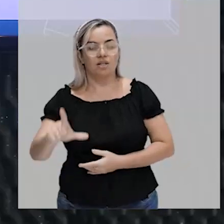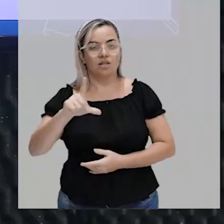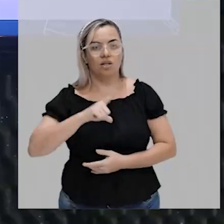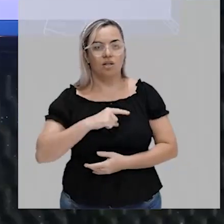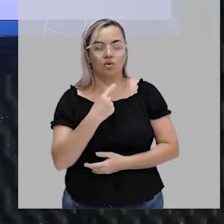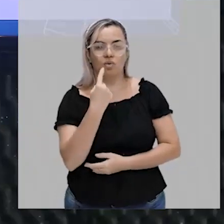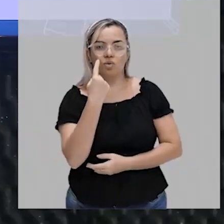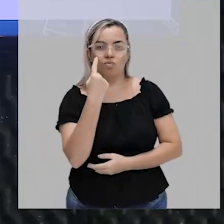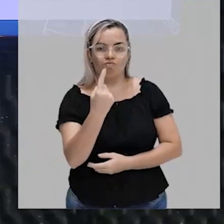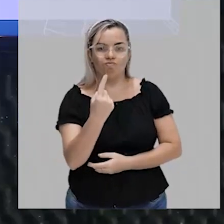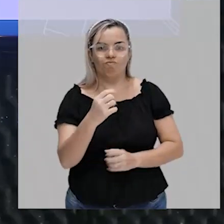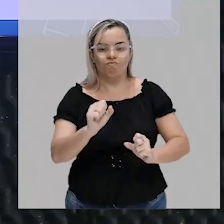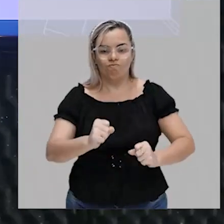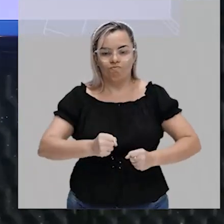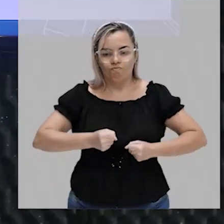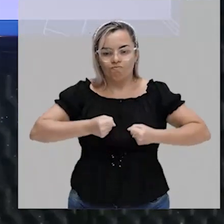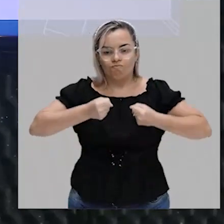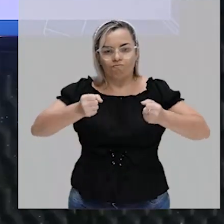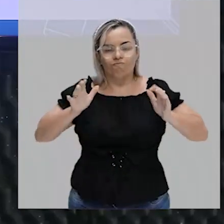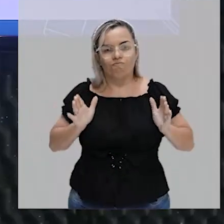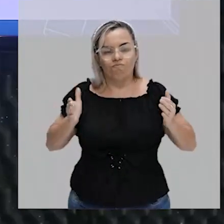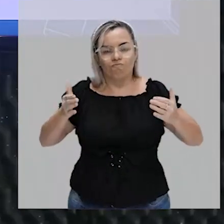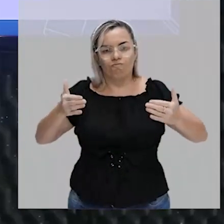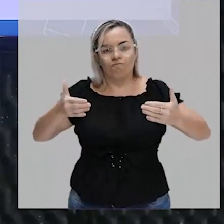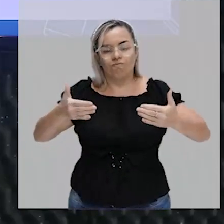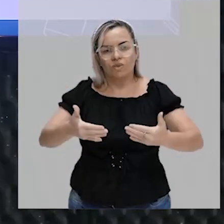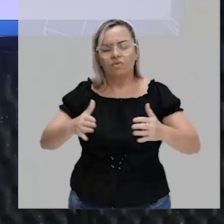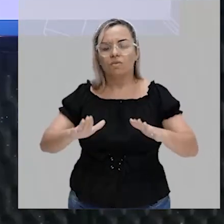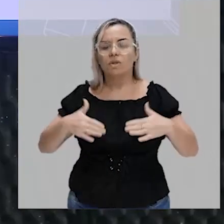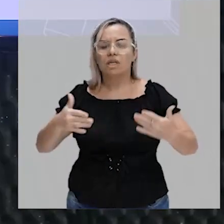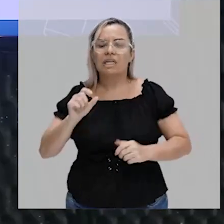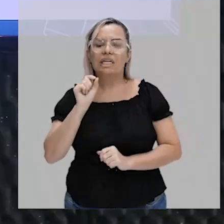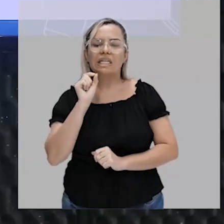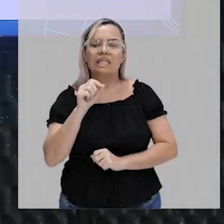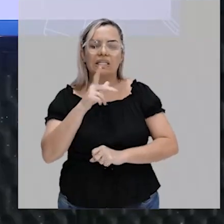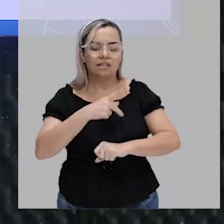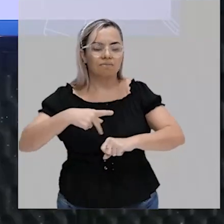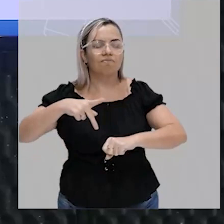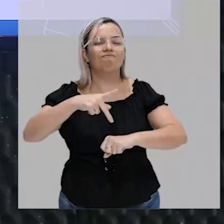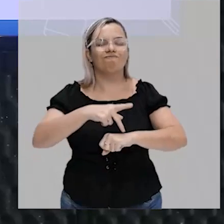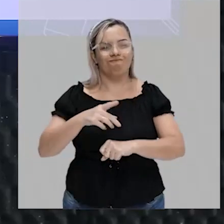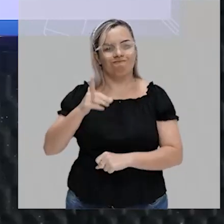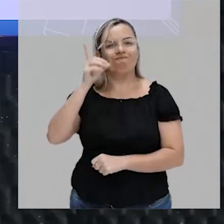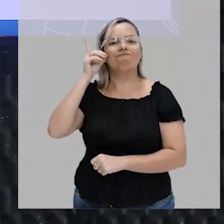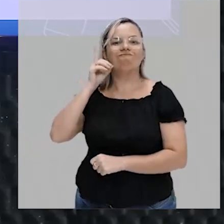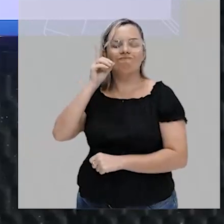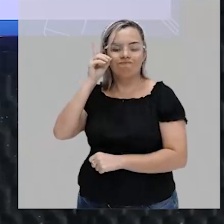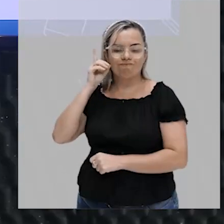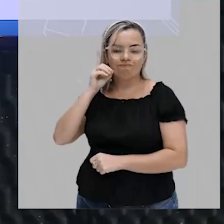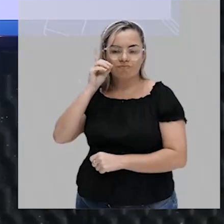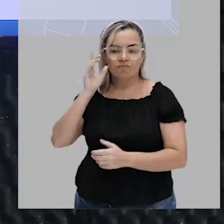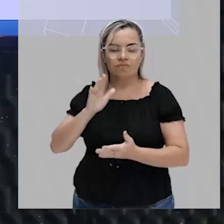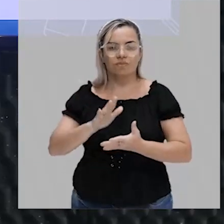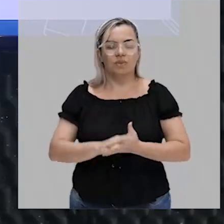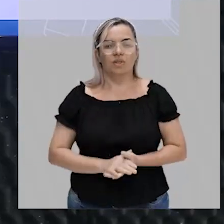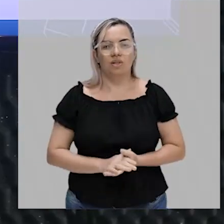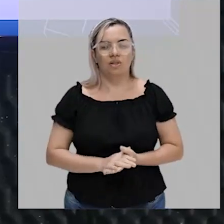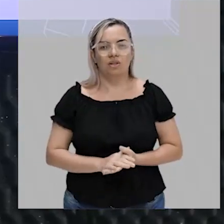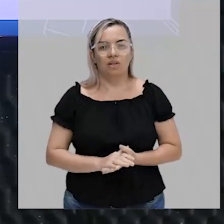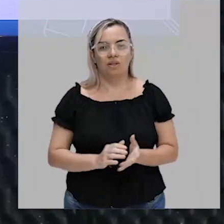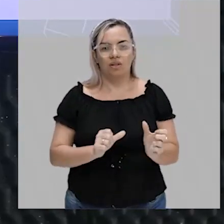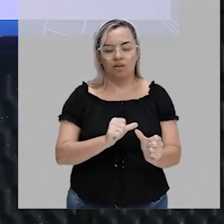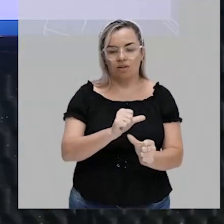que vem e une. Quem é esse poder central? Os Estados Unidos da América, que vai se tornar ali